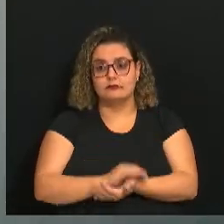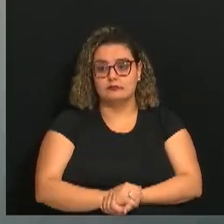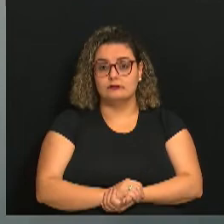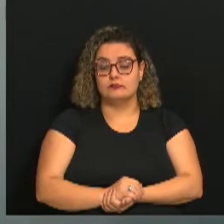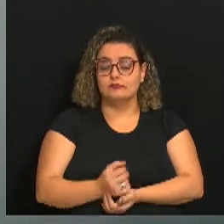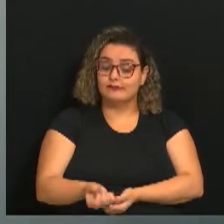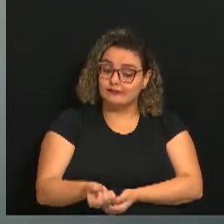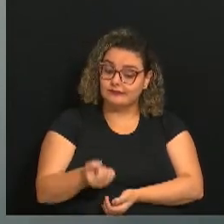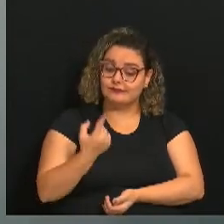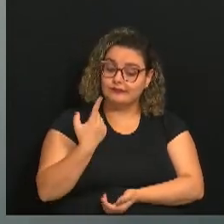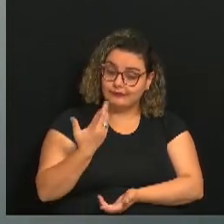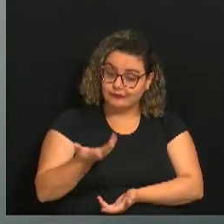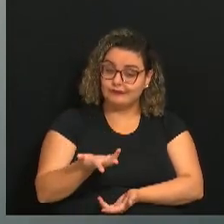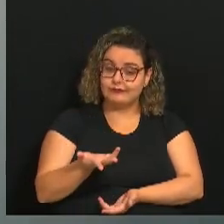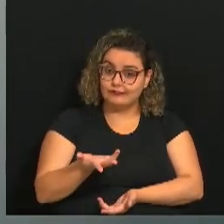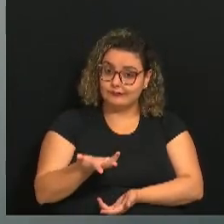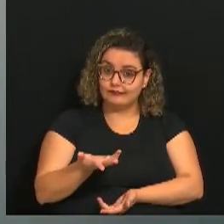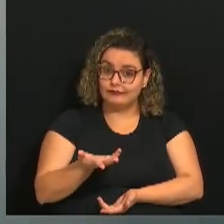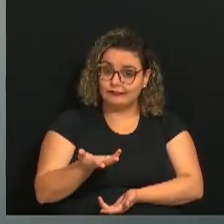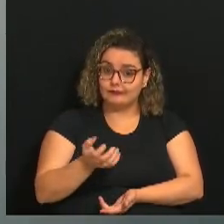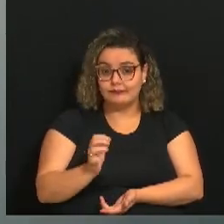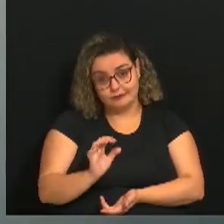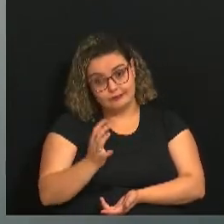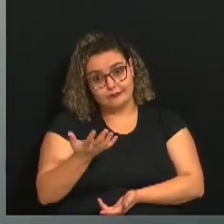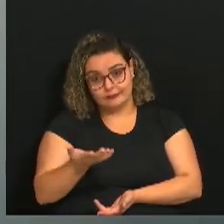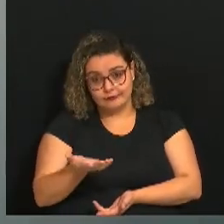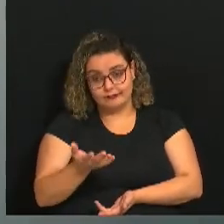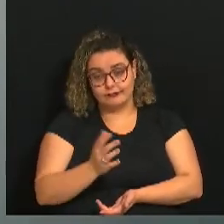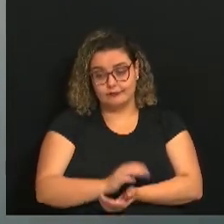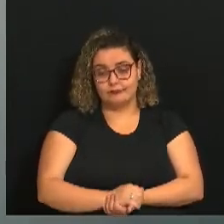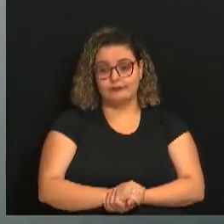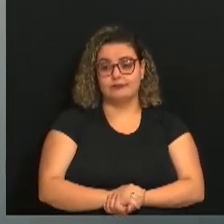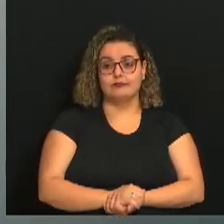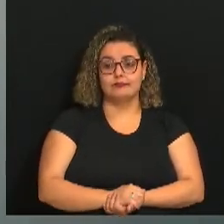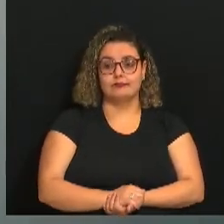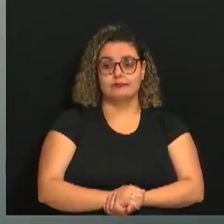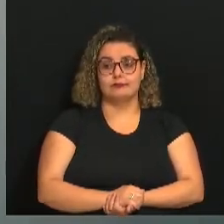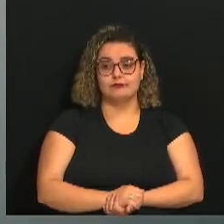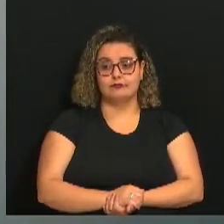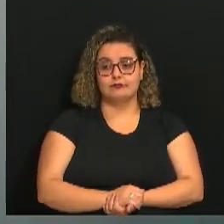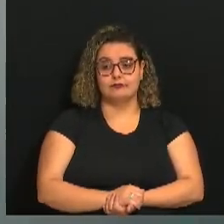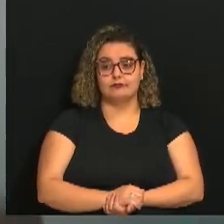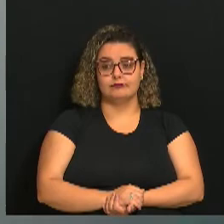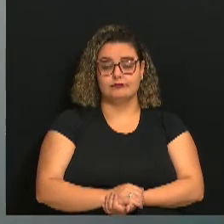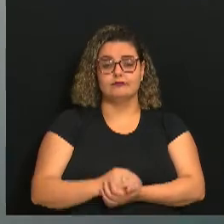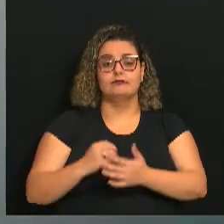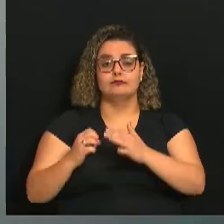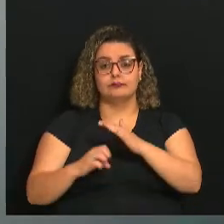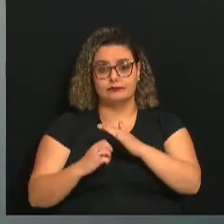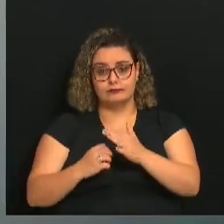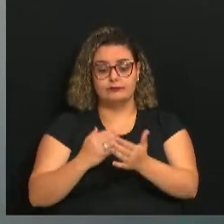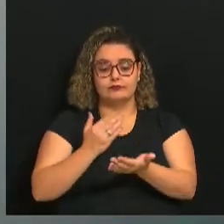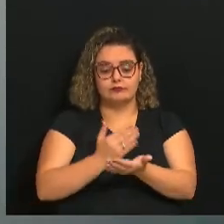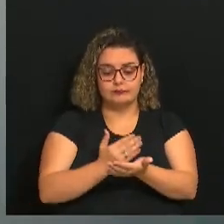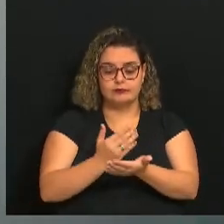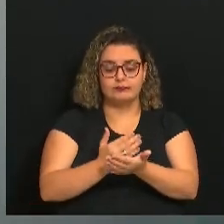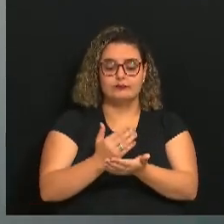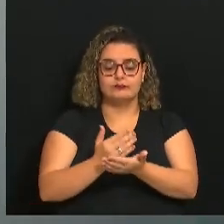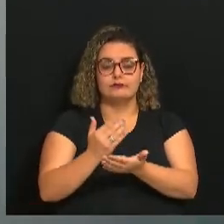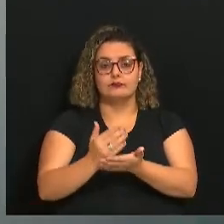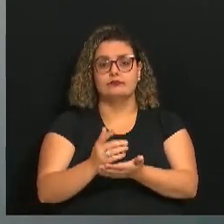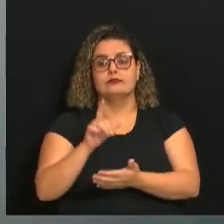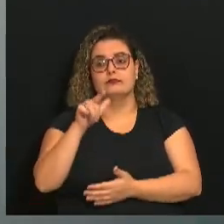estranha. Mas existe isso. Só que a empresa, realmente, ela foi parcelando e depois a